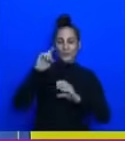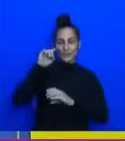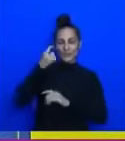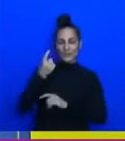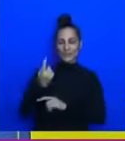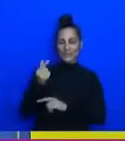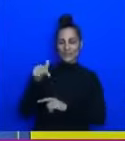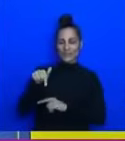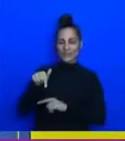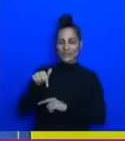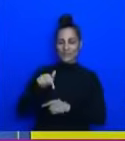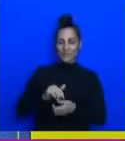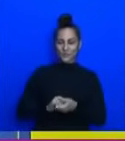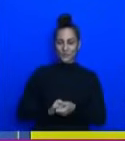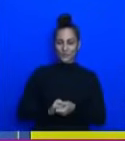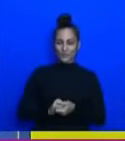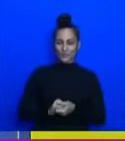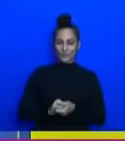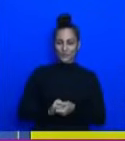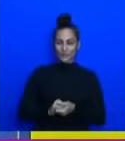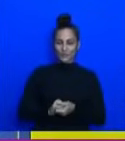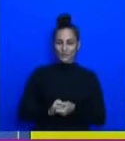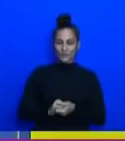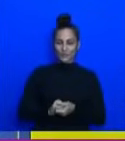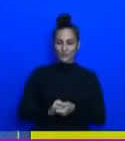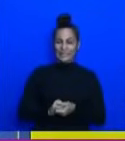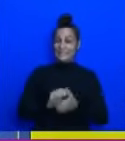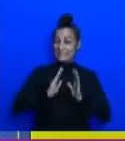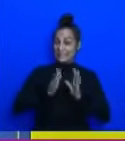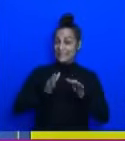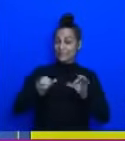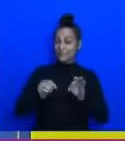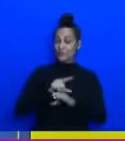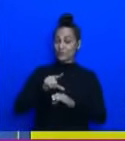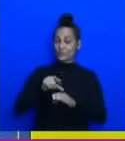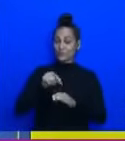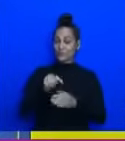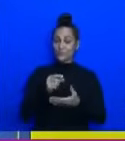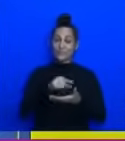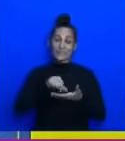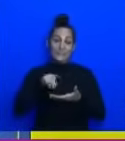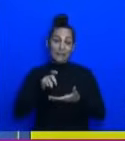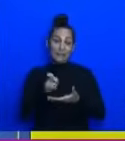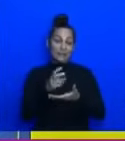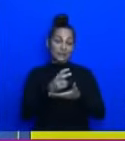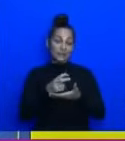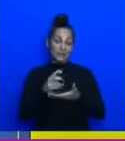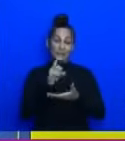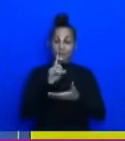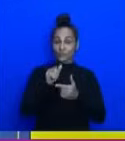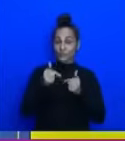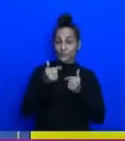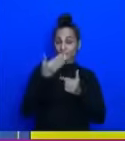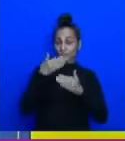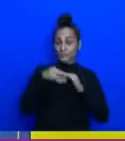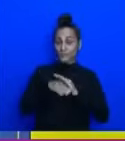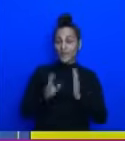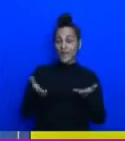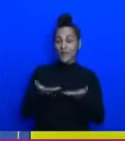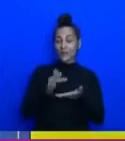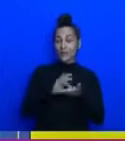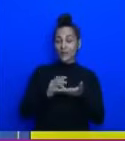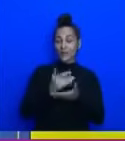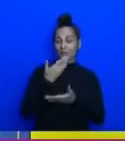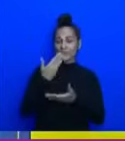preta 17. Preta número 17. Já foram realizados os sorteios da Mega Sena, da Quina, do Dia de Sorte, da Time Mania. Agora